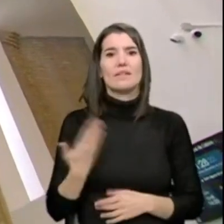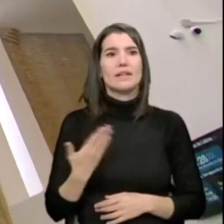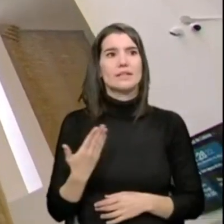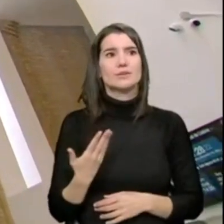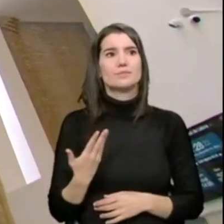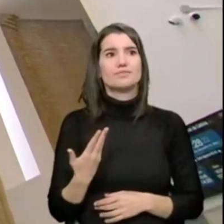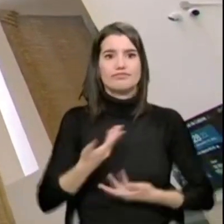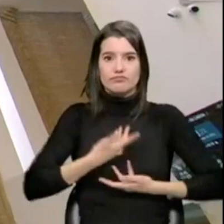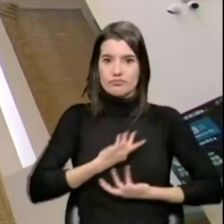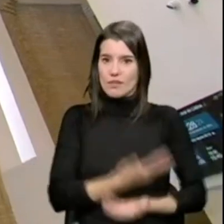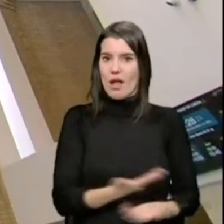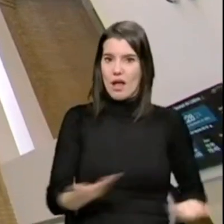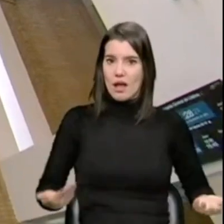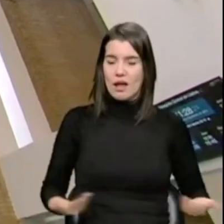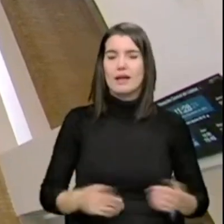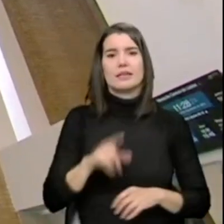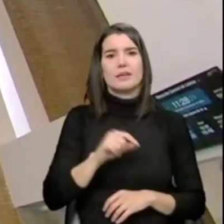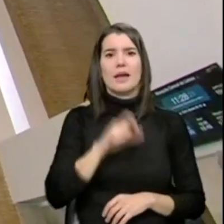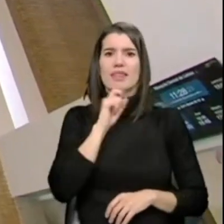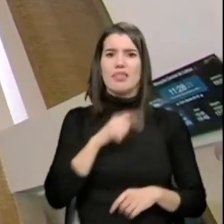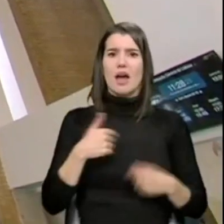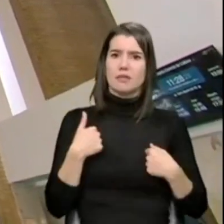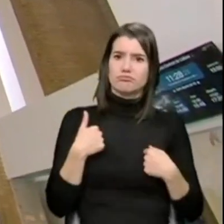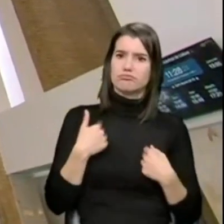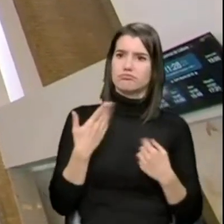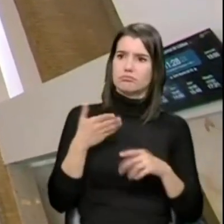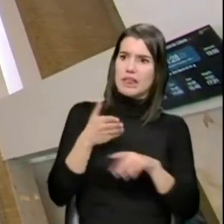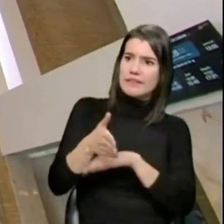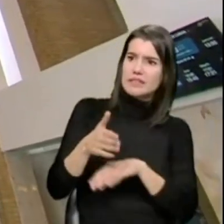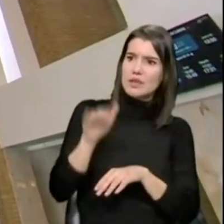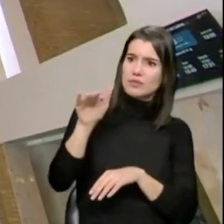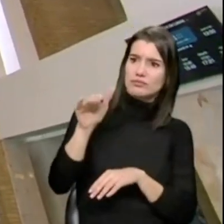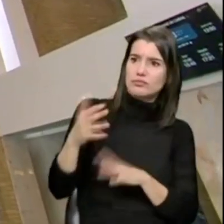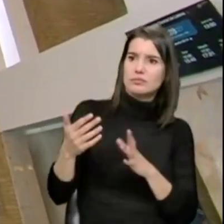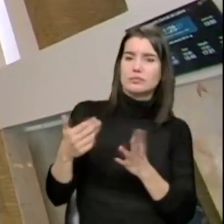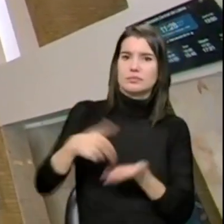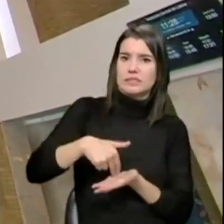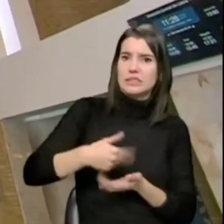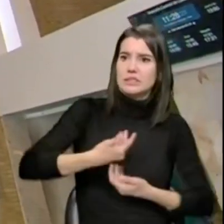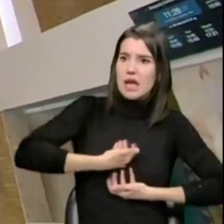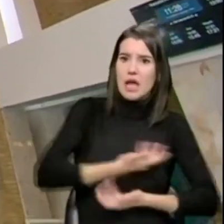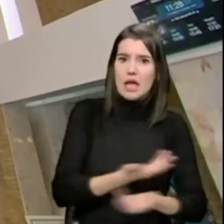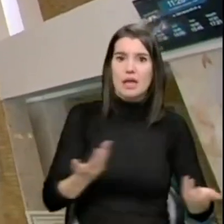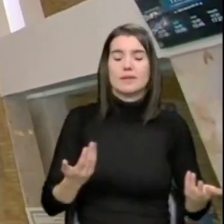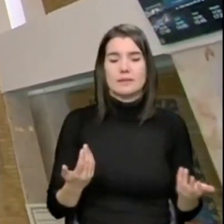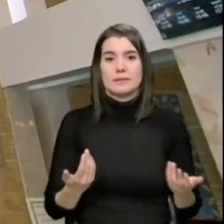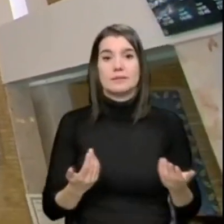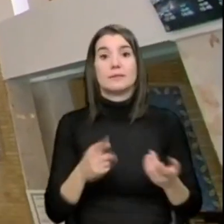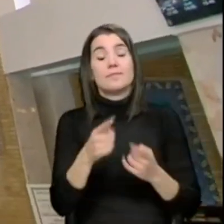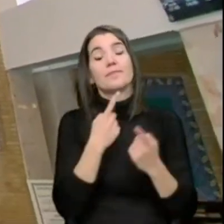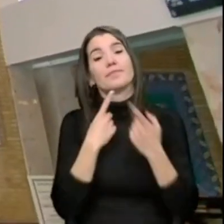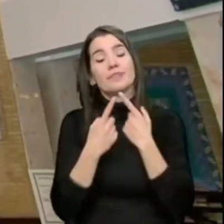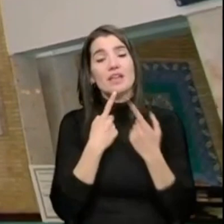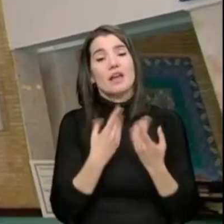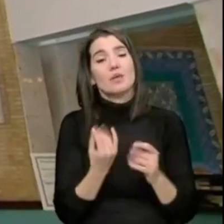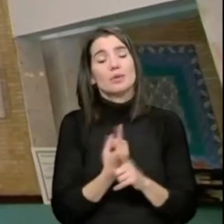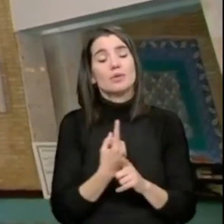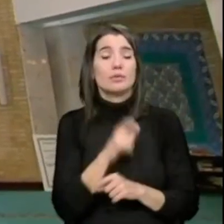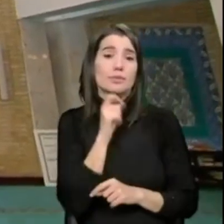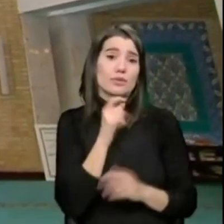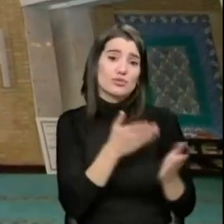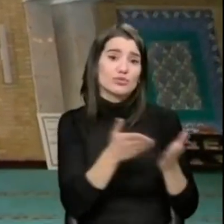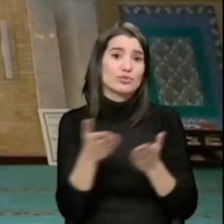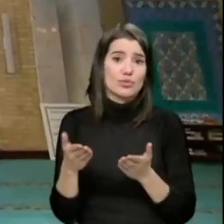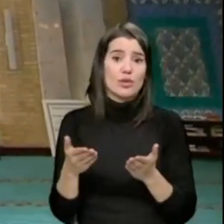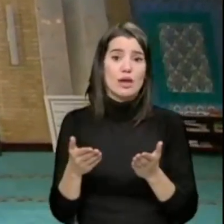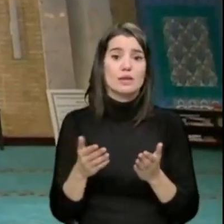podermos existir, mas no direito também de podermos intervir, não é? de agir e de estar presente. Portanto, há aqui muita coisa que o diálogo nos pode também ajudar,